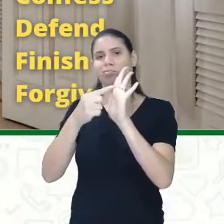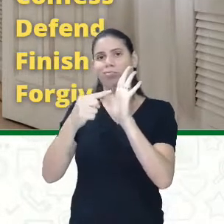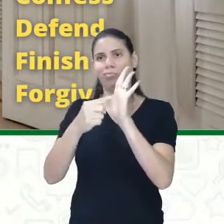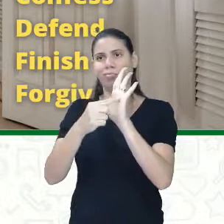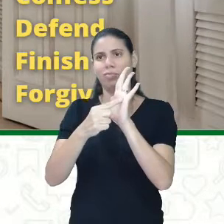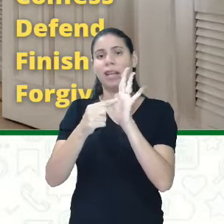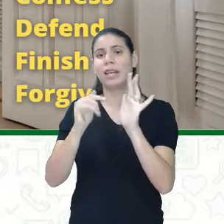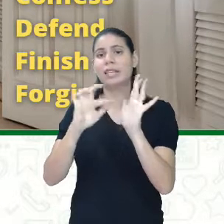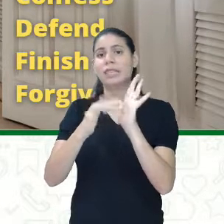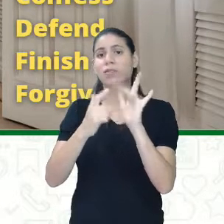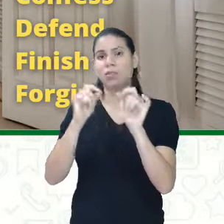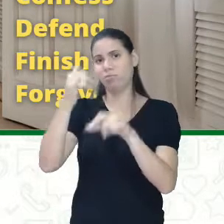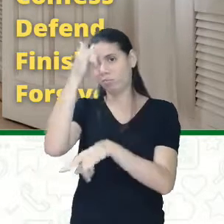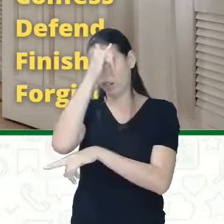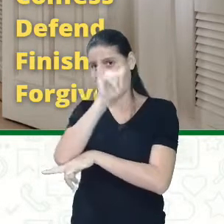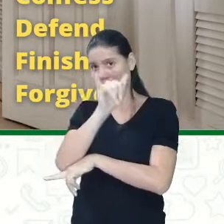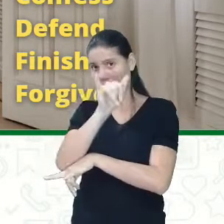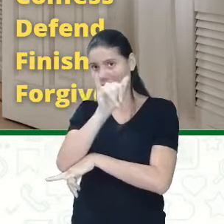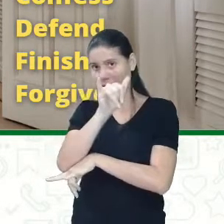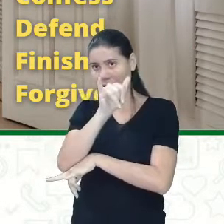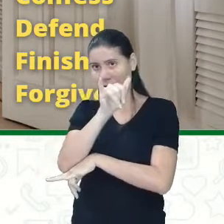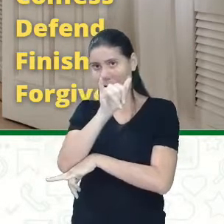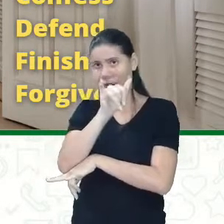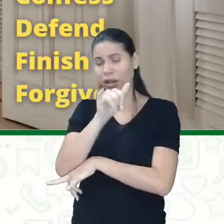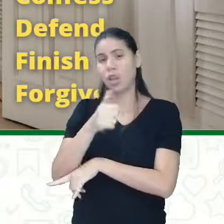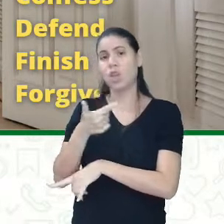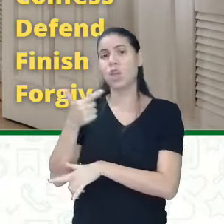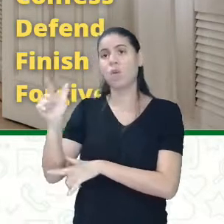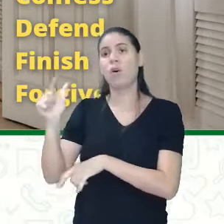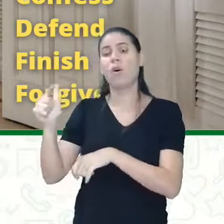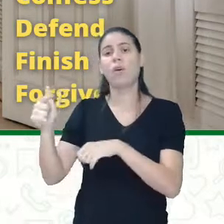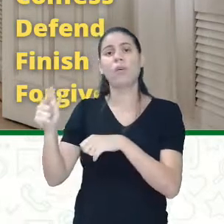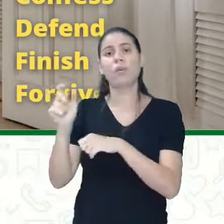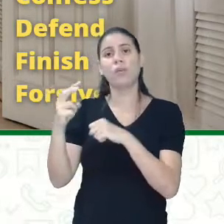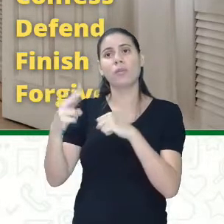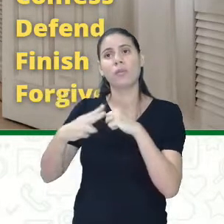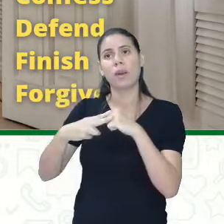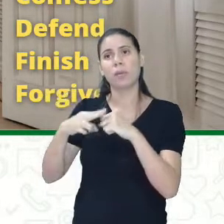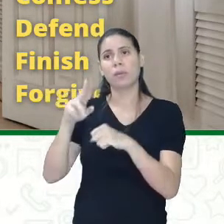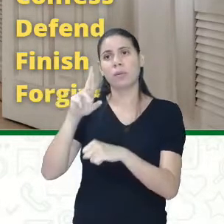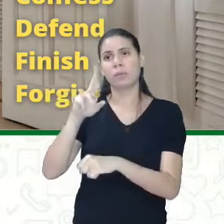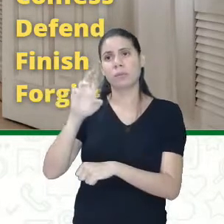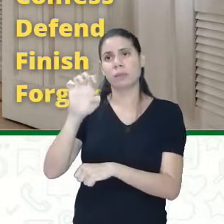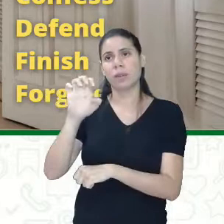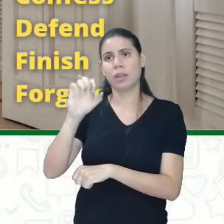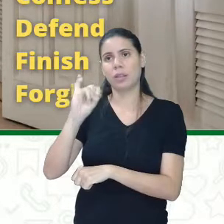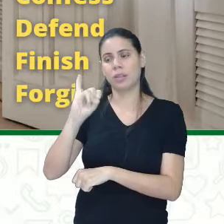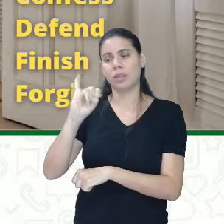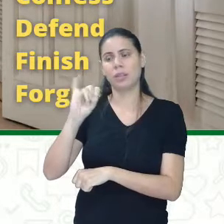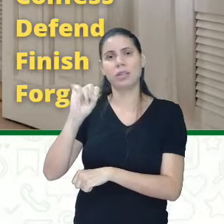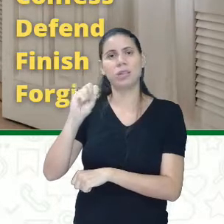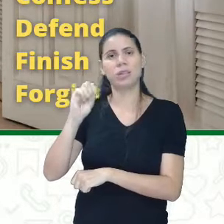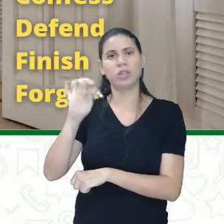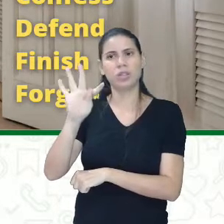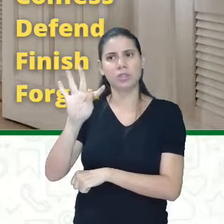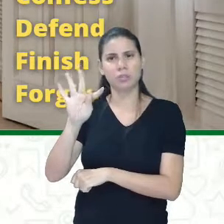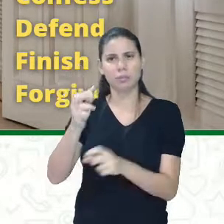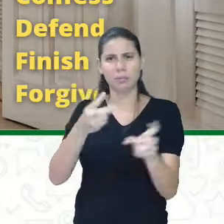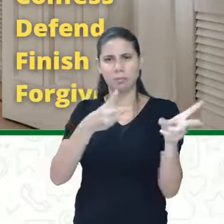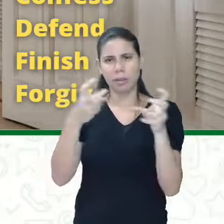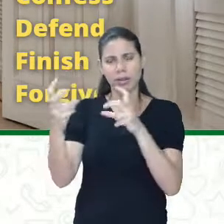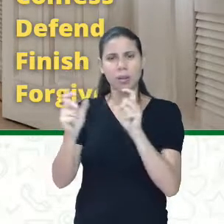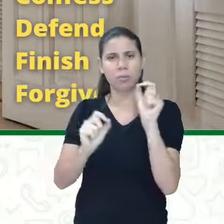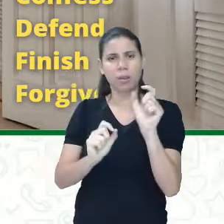significa evitar. Temos também o verbo resist. Resist é resistir. Perceba que são verbos que